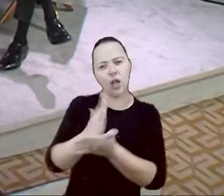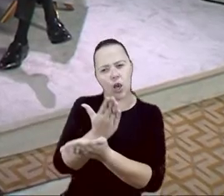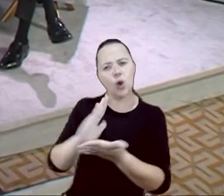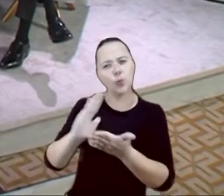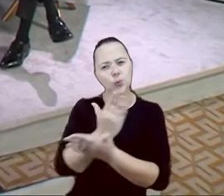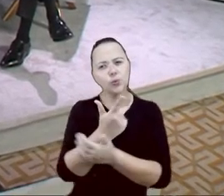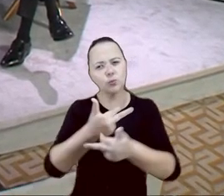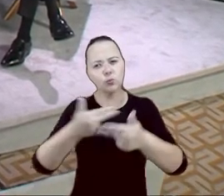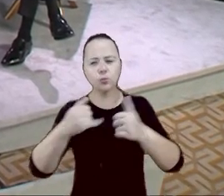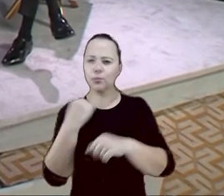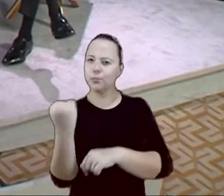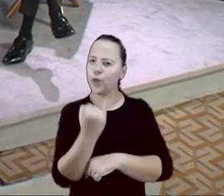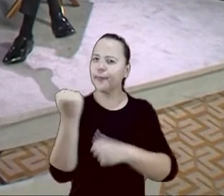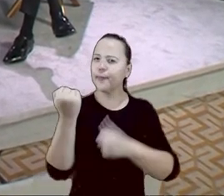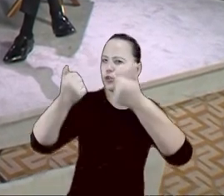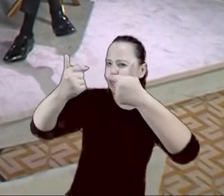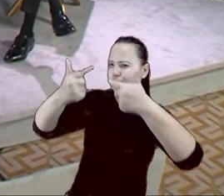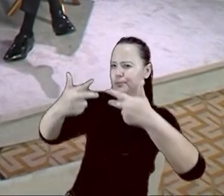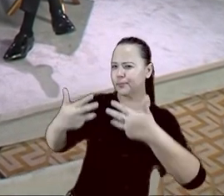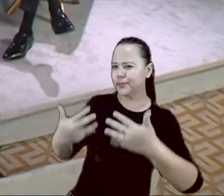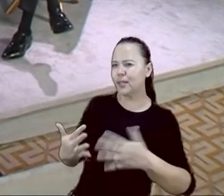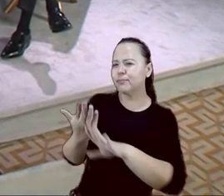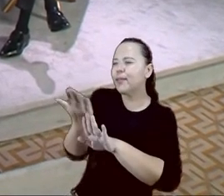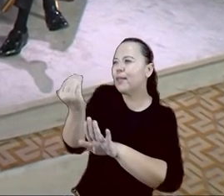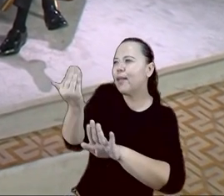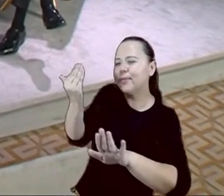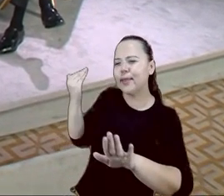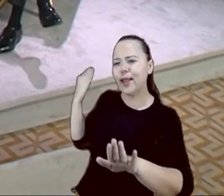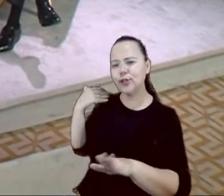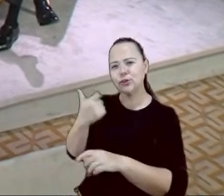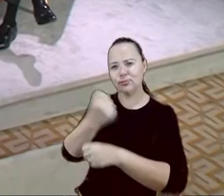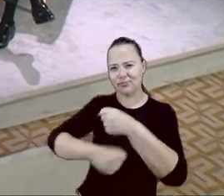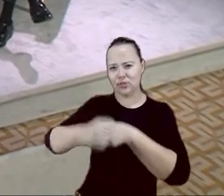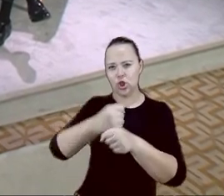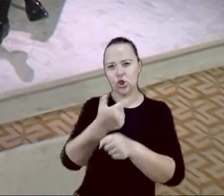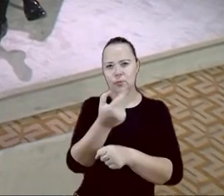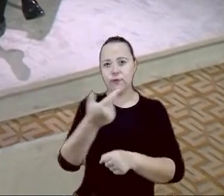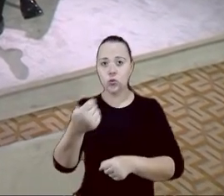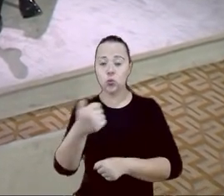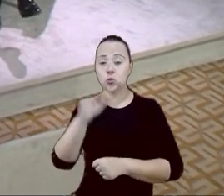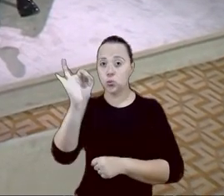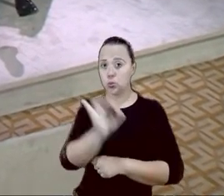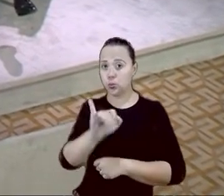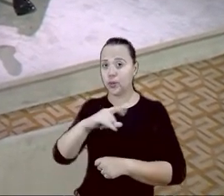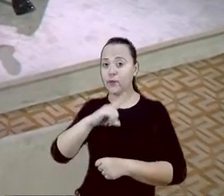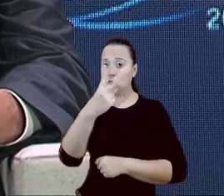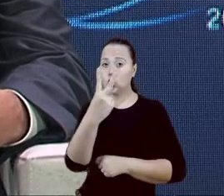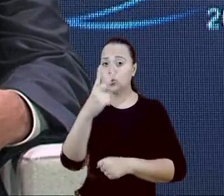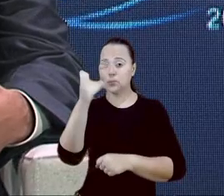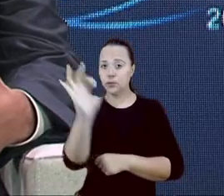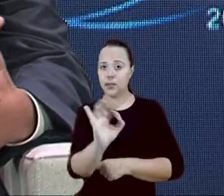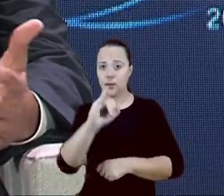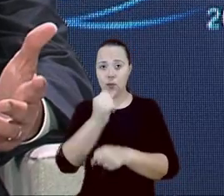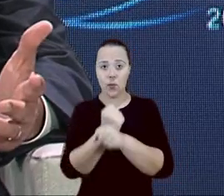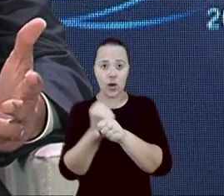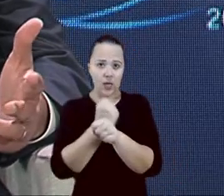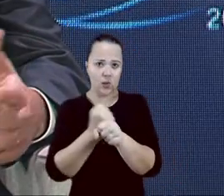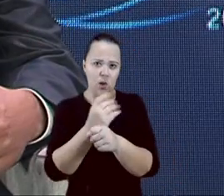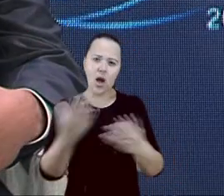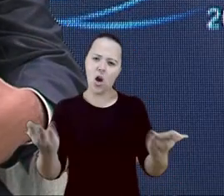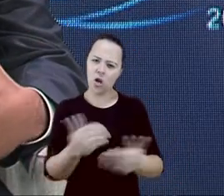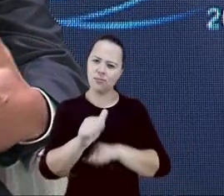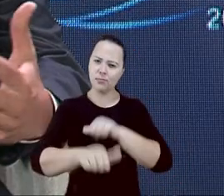é importante mencionar é lá atrás em 2020 a taxa de juros estava 2% ao ano né agora a gente não taxa de quase